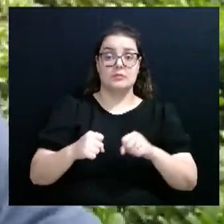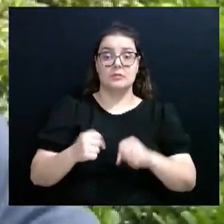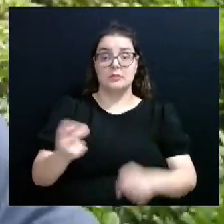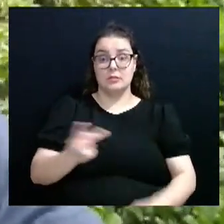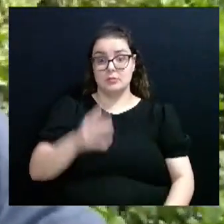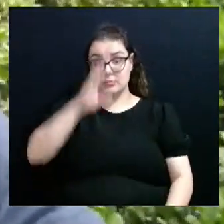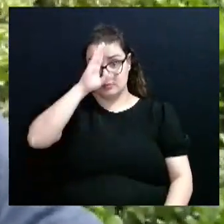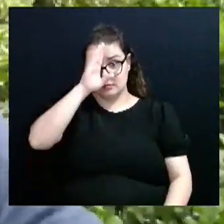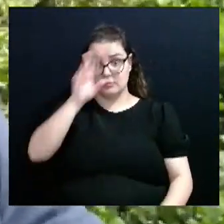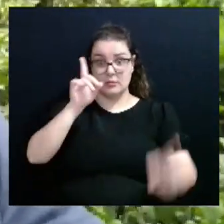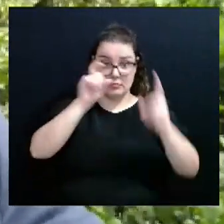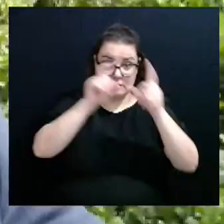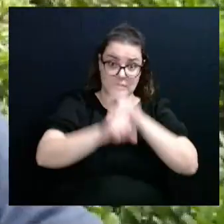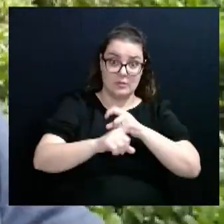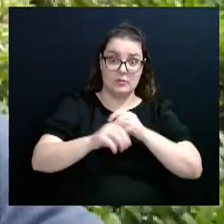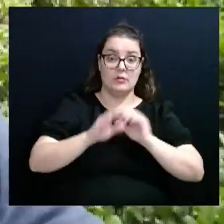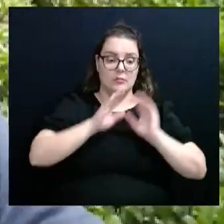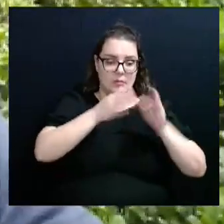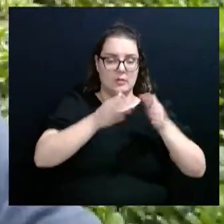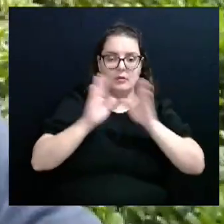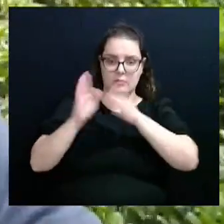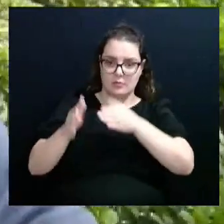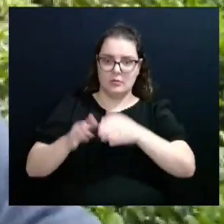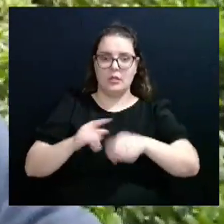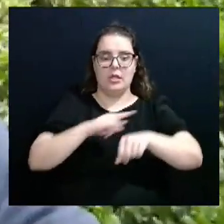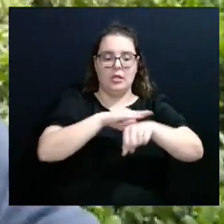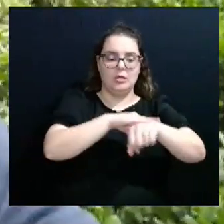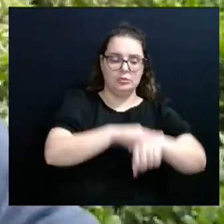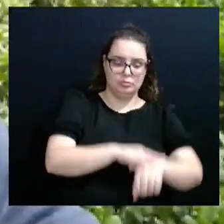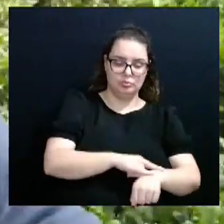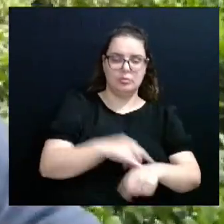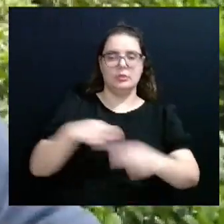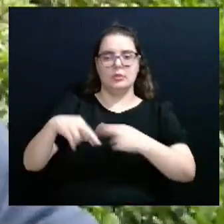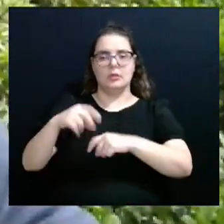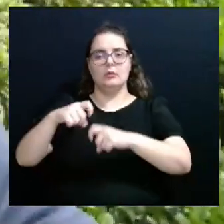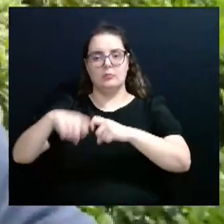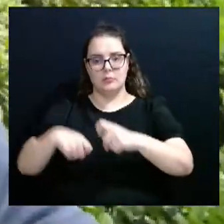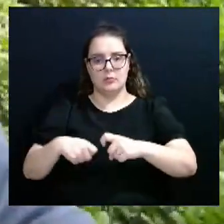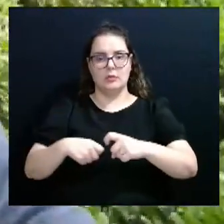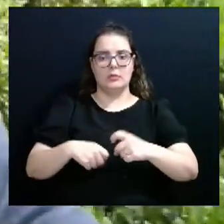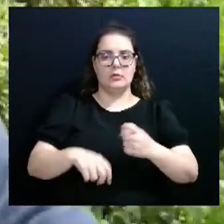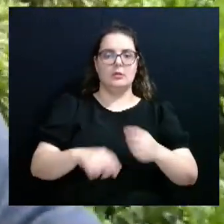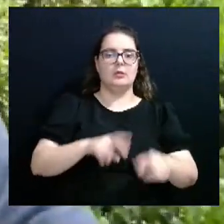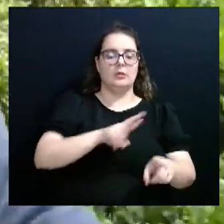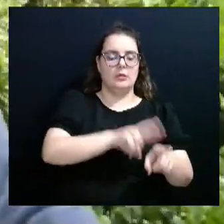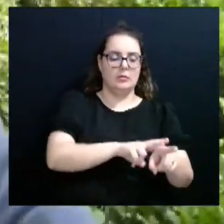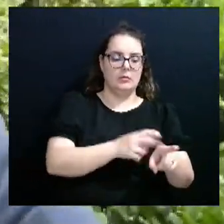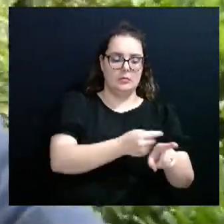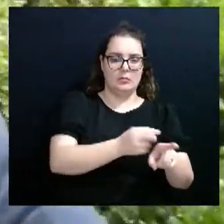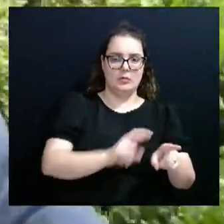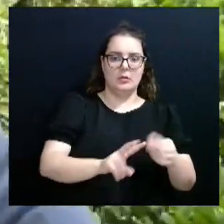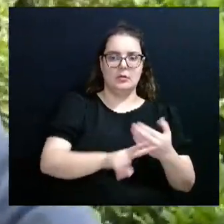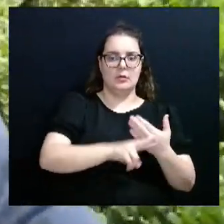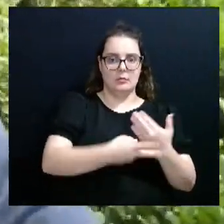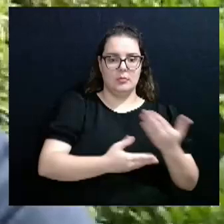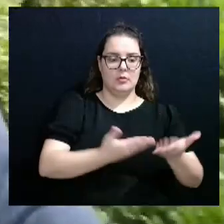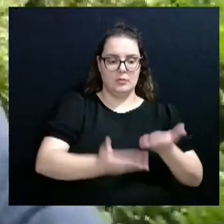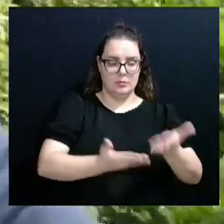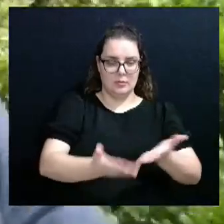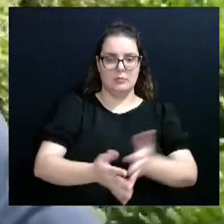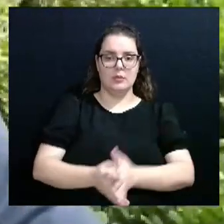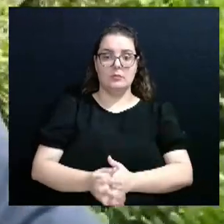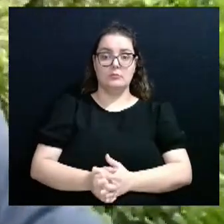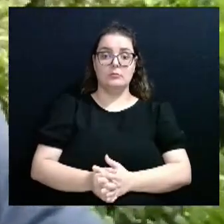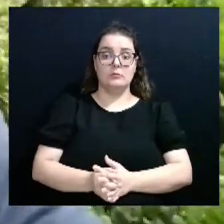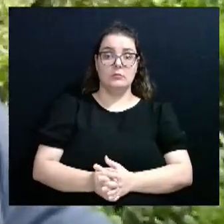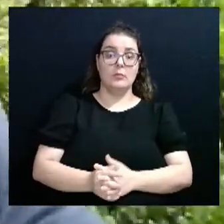complicações estão voltadas a questões urinárias e sexuais, ao tratamento da próstata. E isso daí acontece por conta da